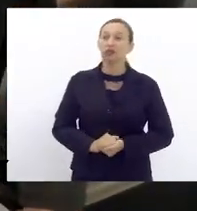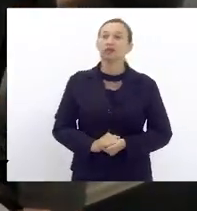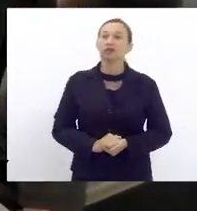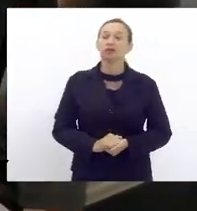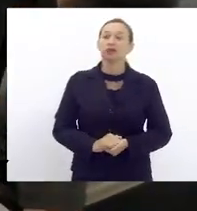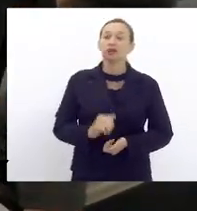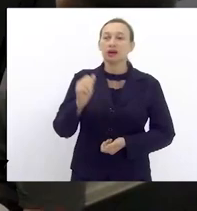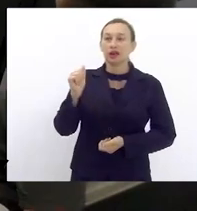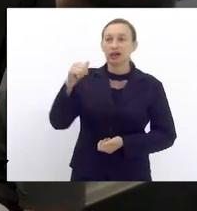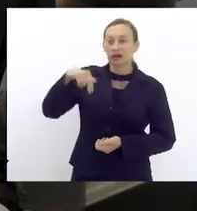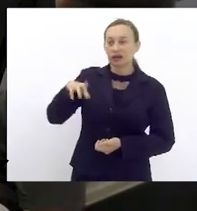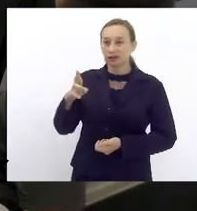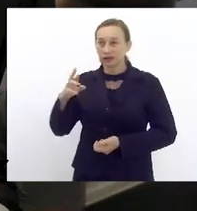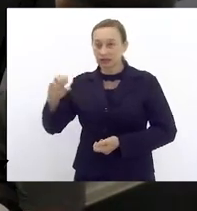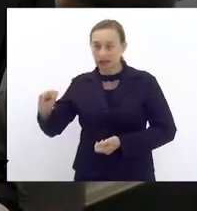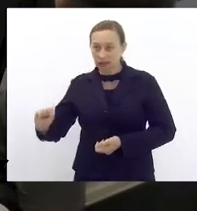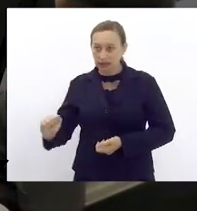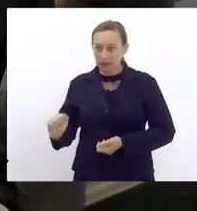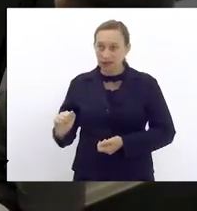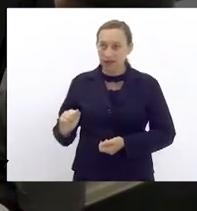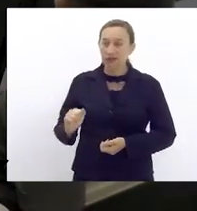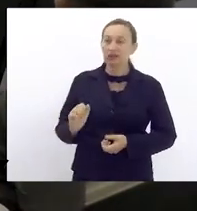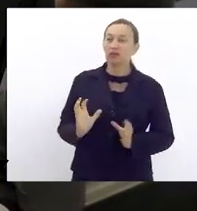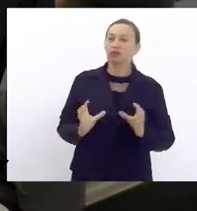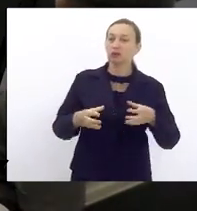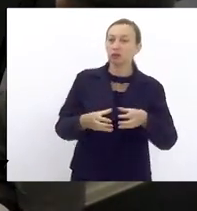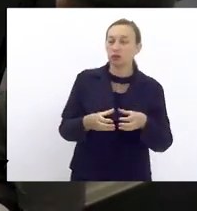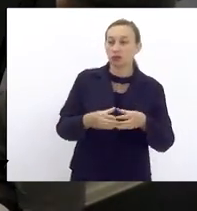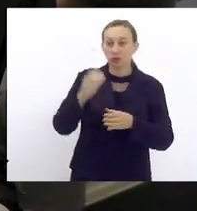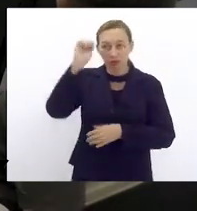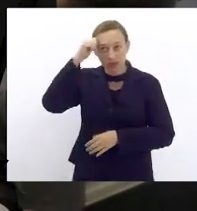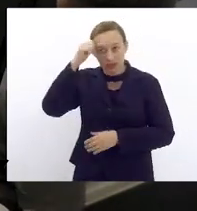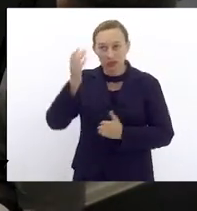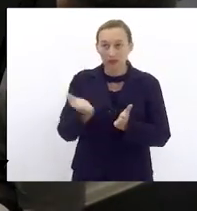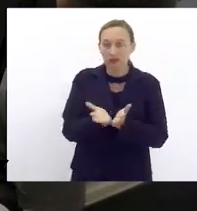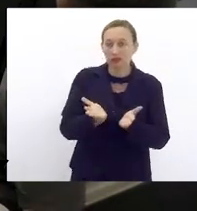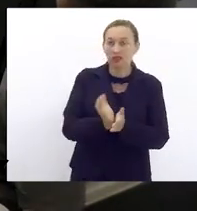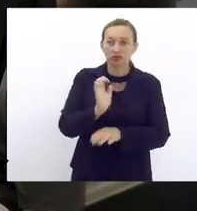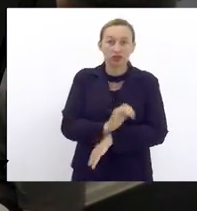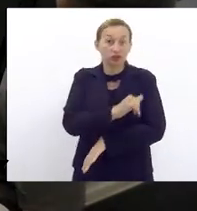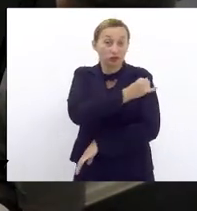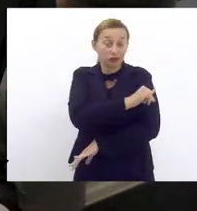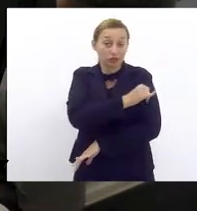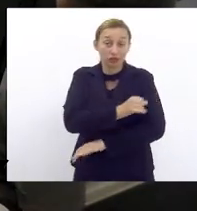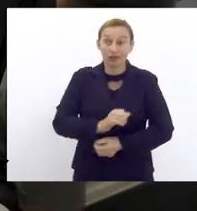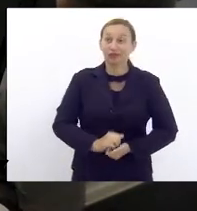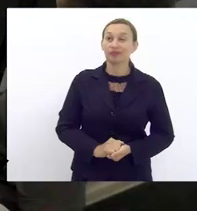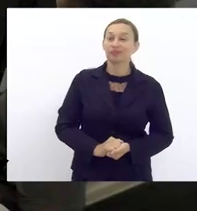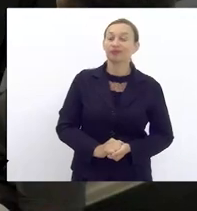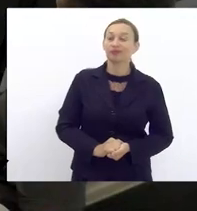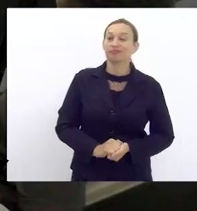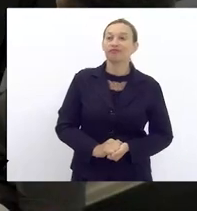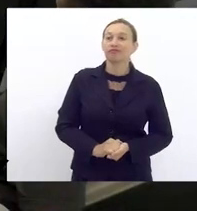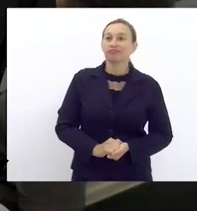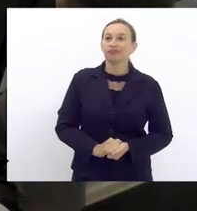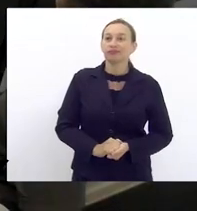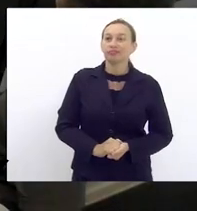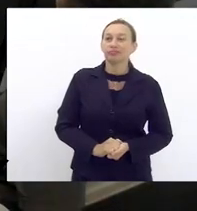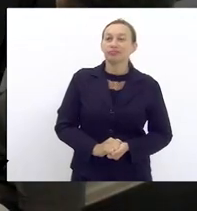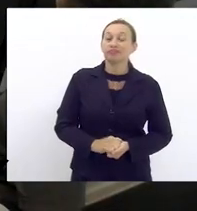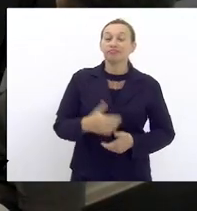Andressa Oliveira coordenadora do movimento negro evangélico do Estado do Rio de Janeiro tenho